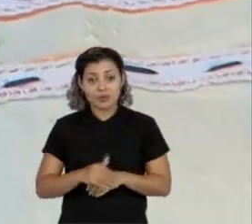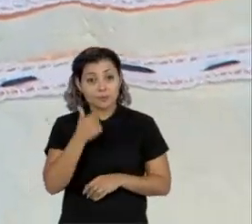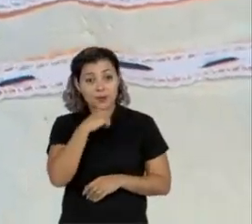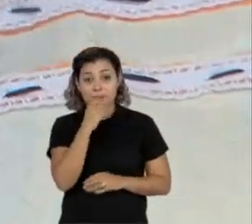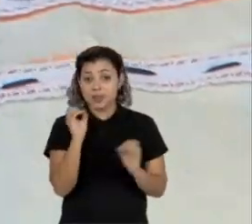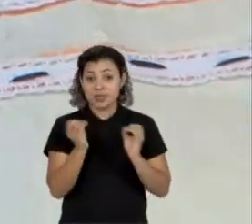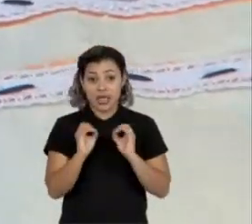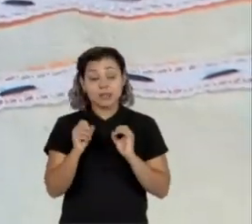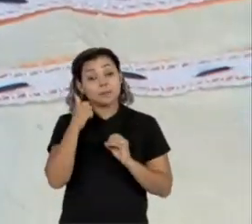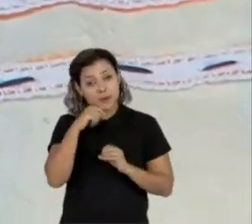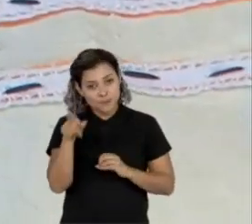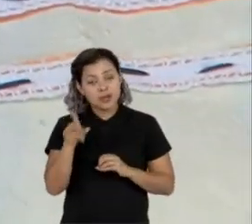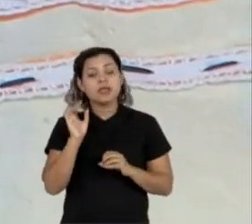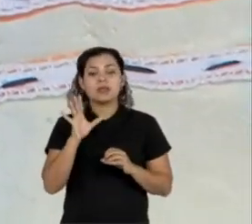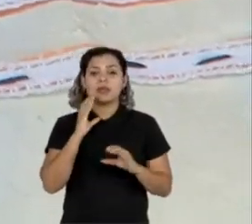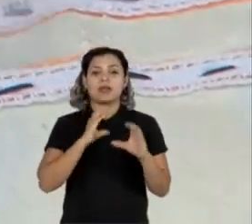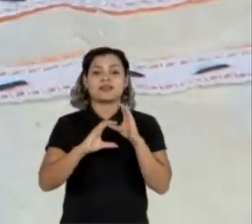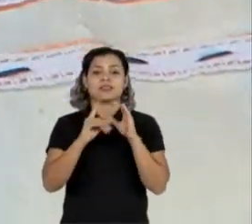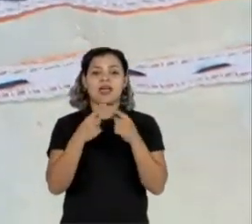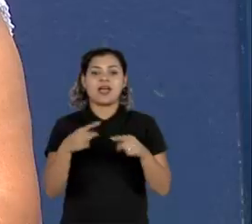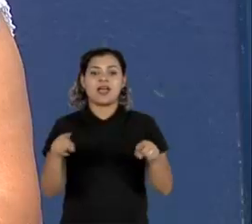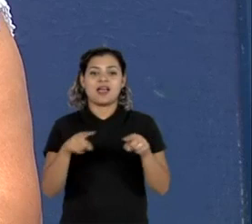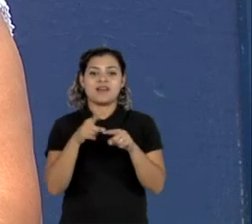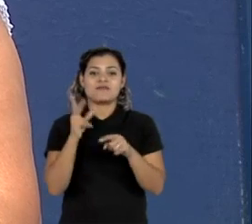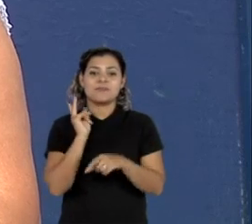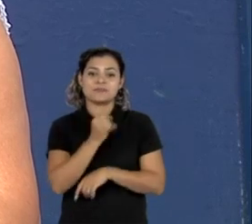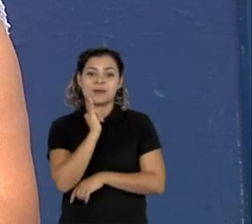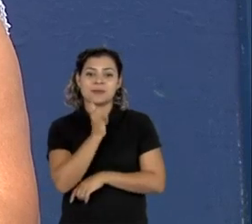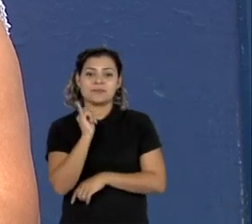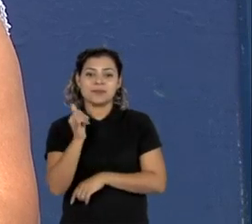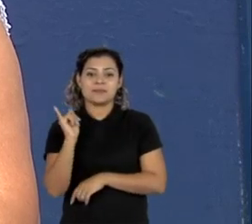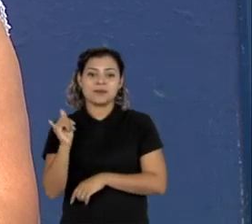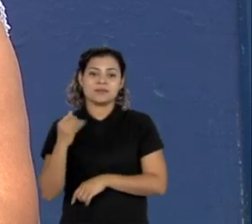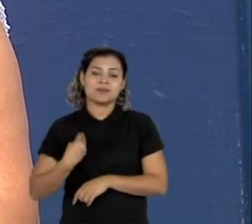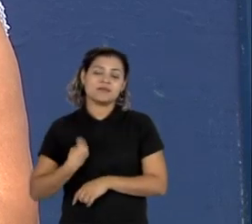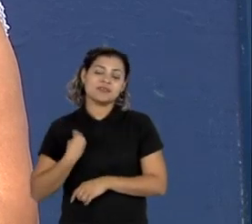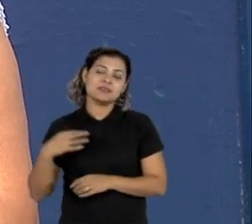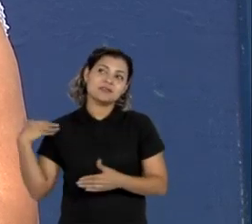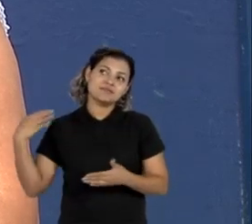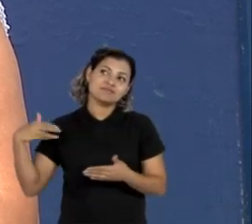Ela cantava cantos para toda a situação da vida.